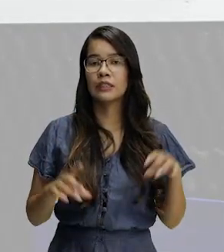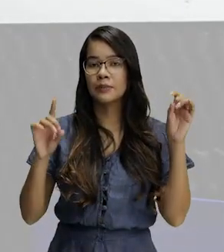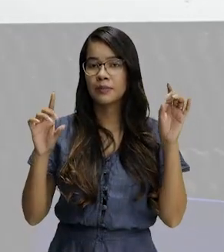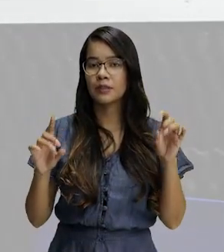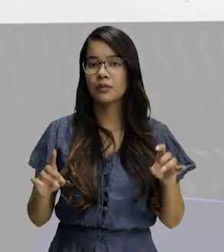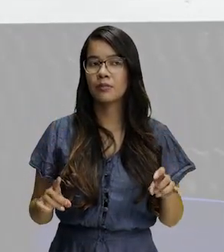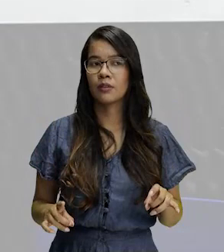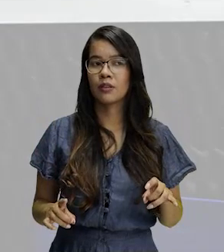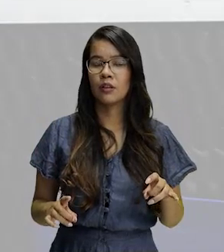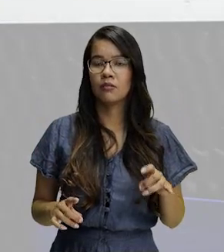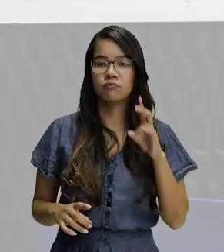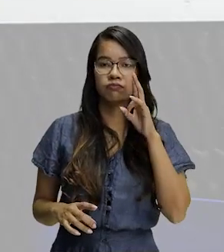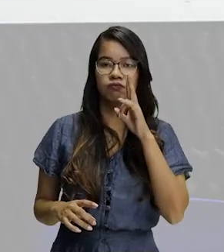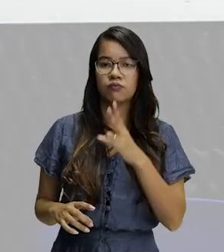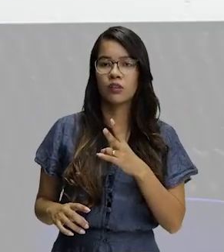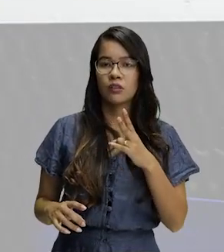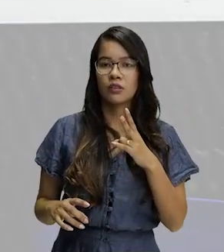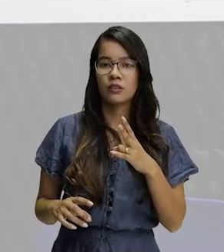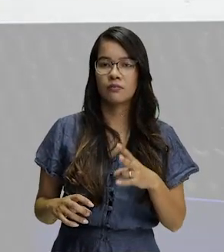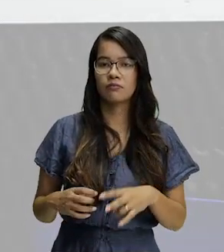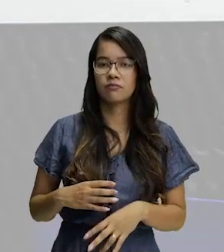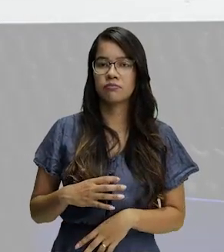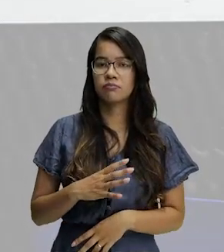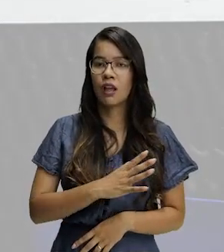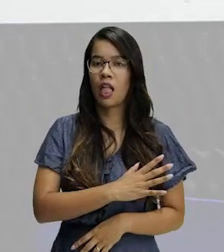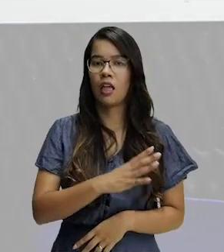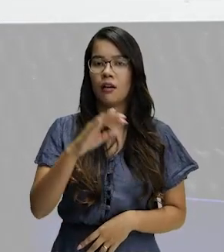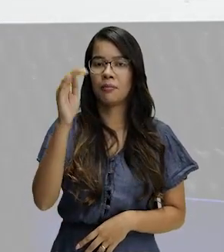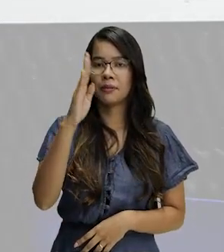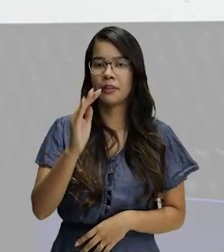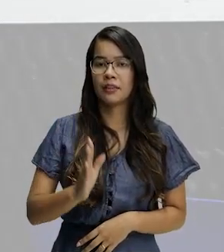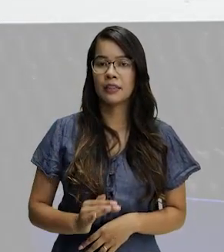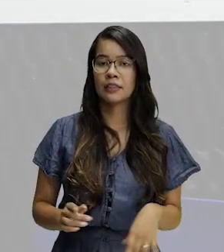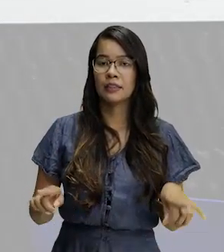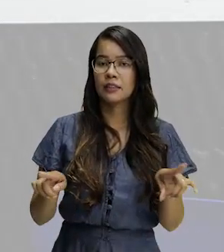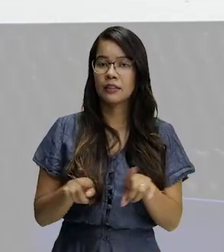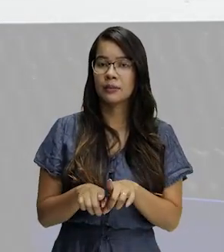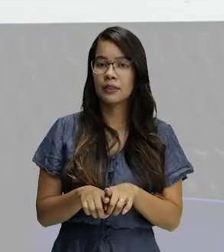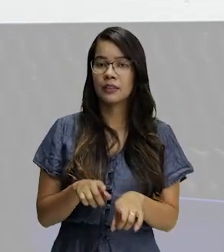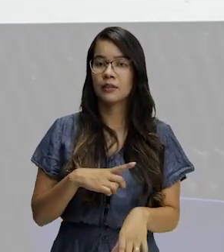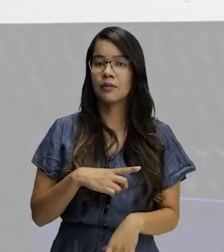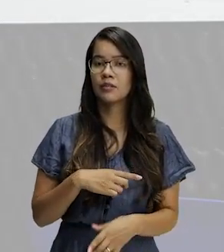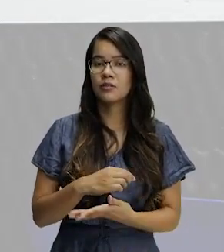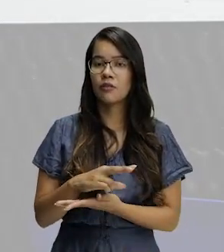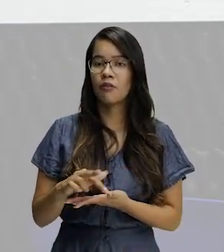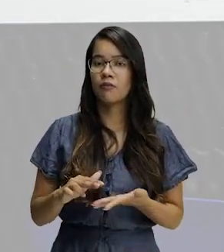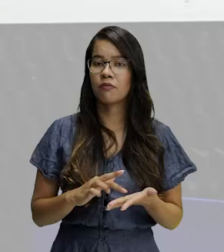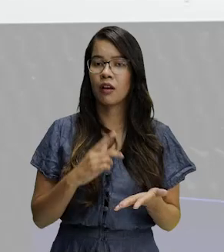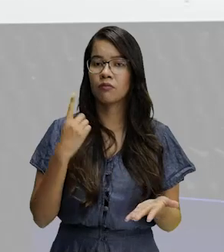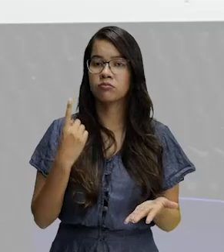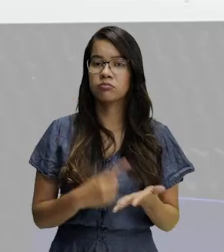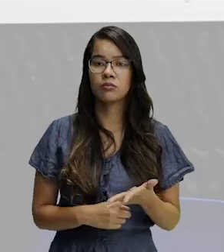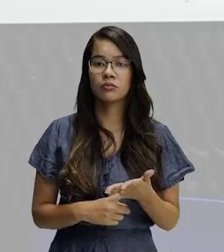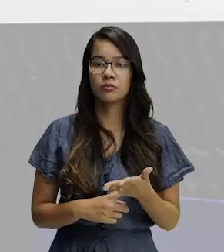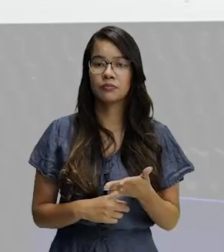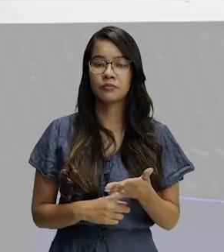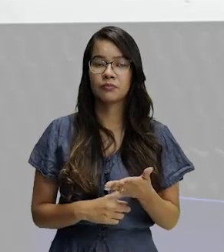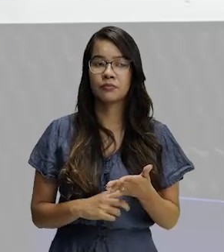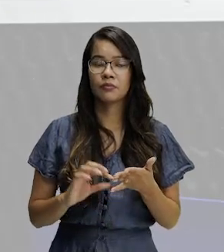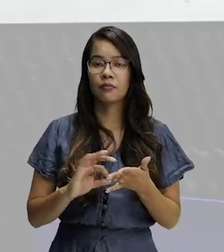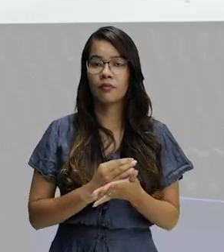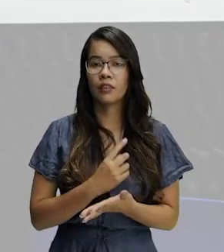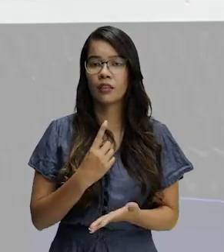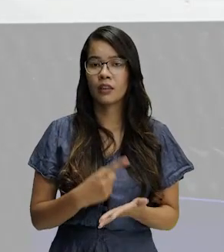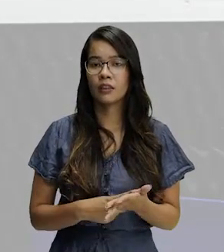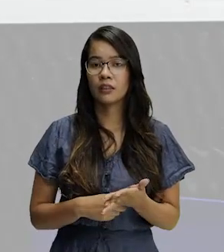Principalmente a FEB, a Força Expedicionária Brasileira. Nós temos também vários tratados que vão ser feitos aqui nesse período, como o